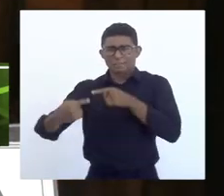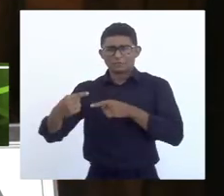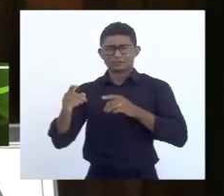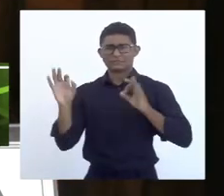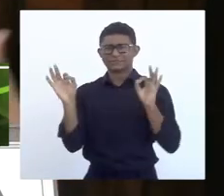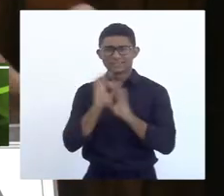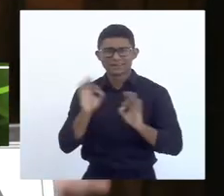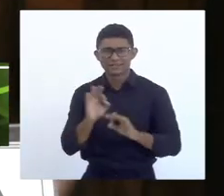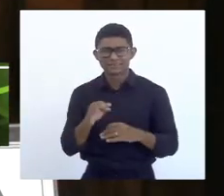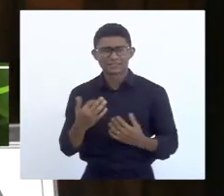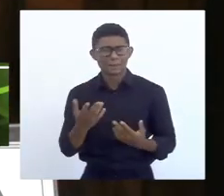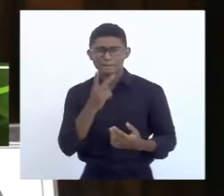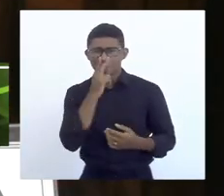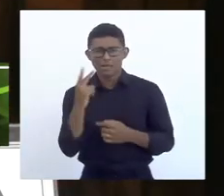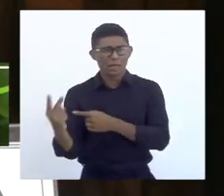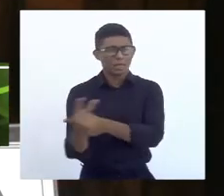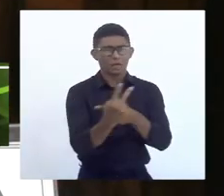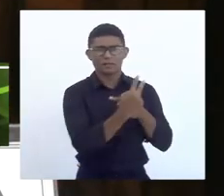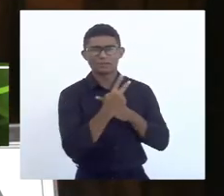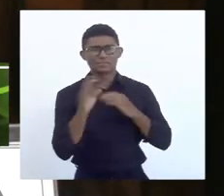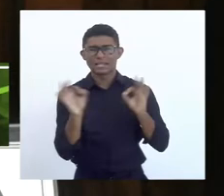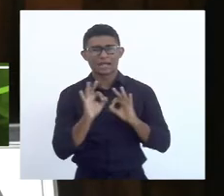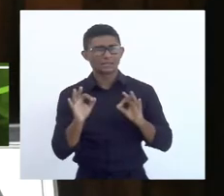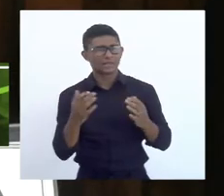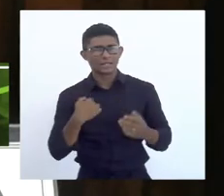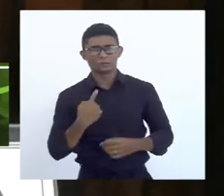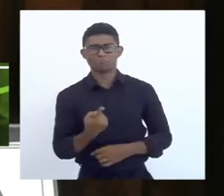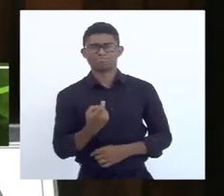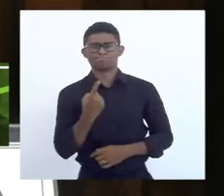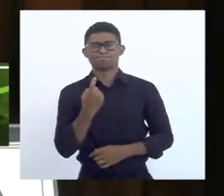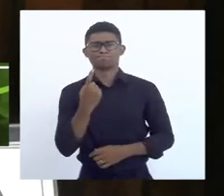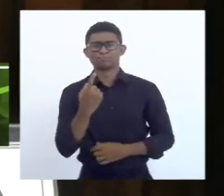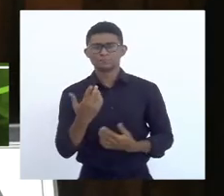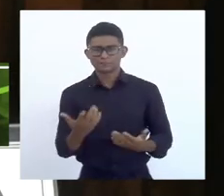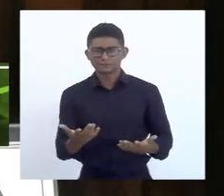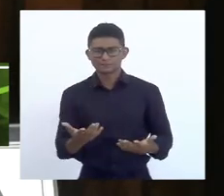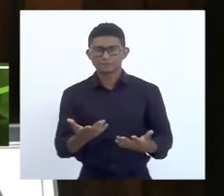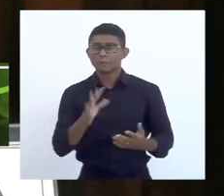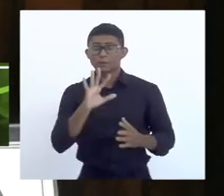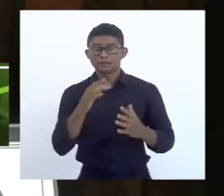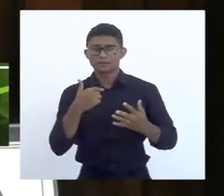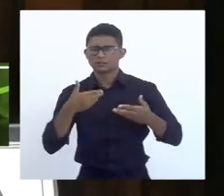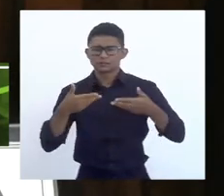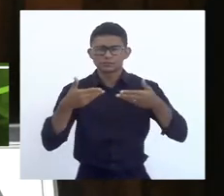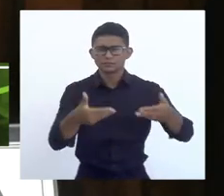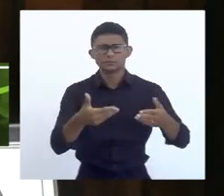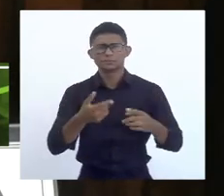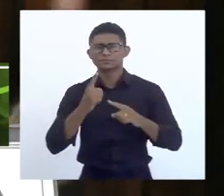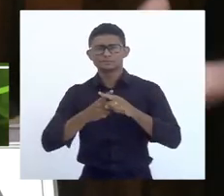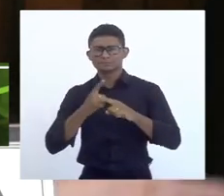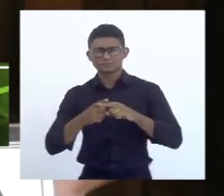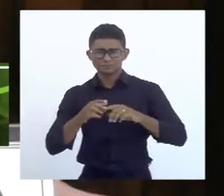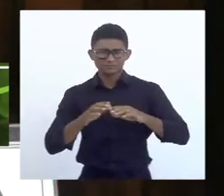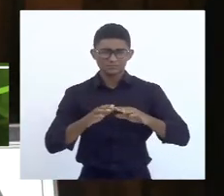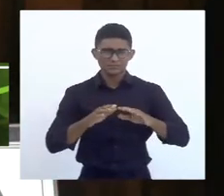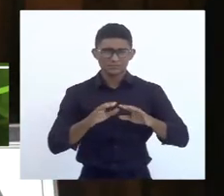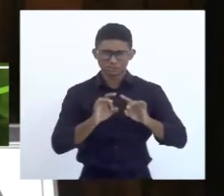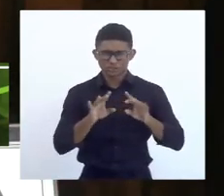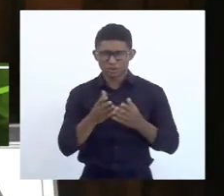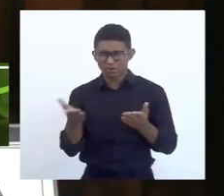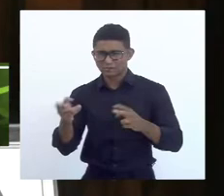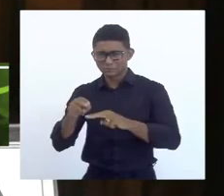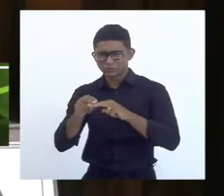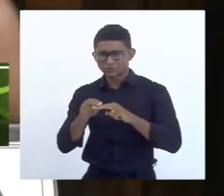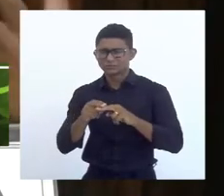protegesse, exceto as minhas ideias. Mas eu sei que eu não sou convidada só por causa disso, eu sei que eu sou convidada porque, como outras companheiras que